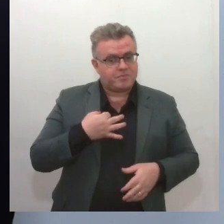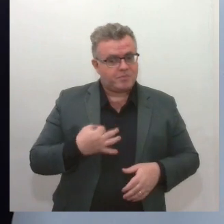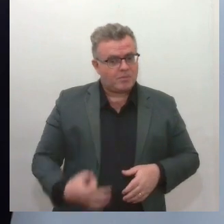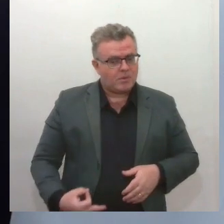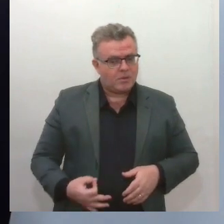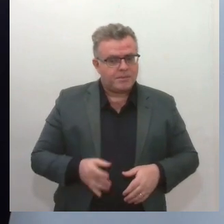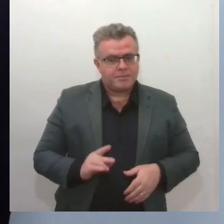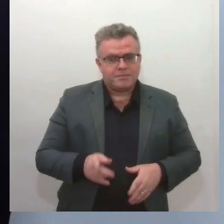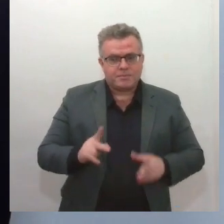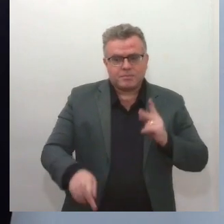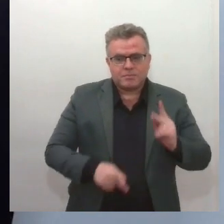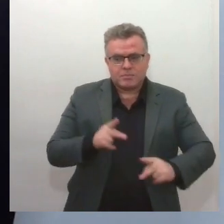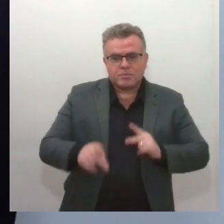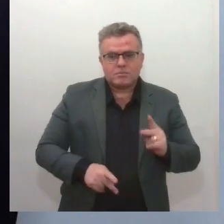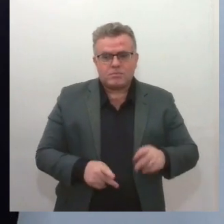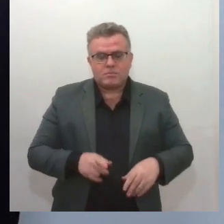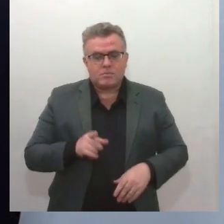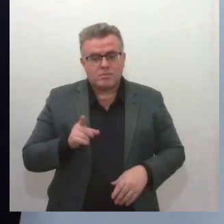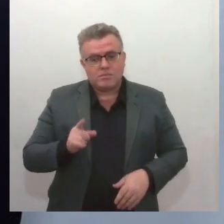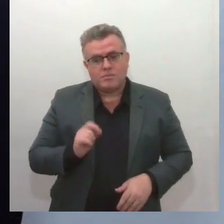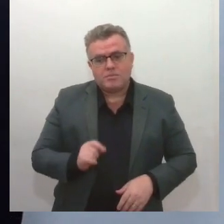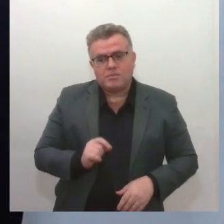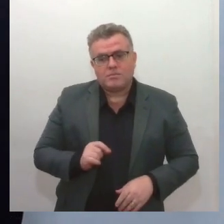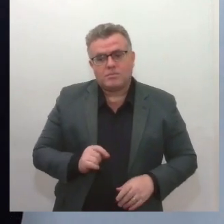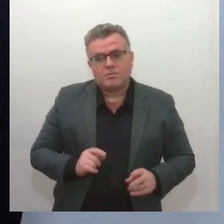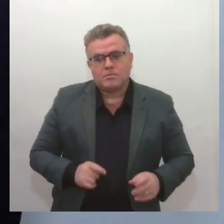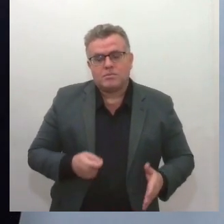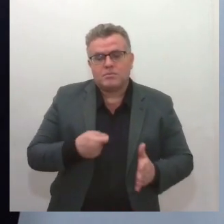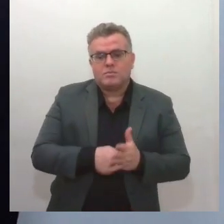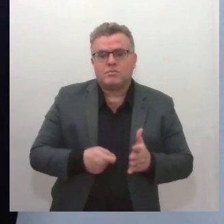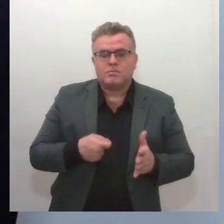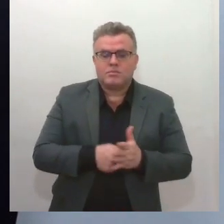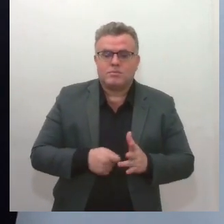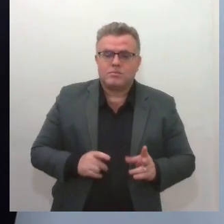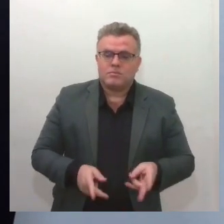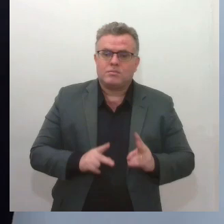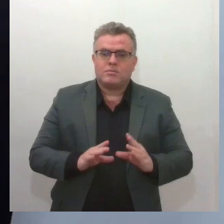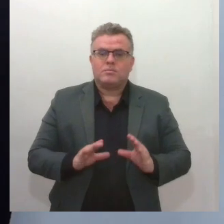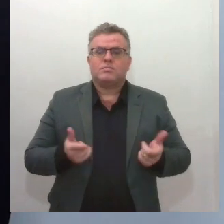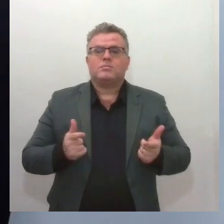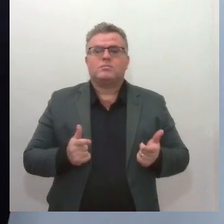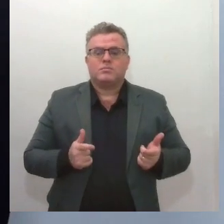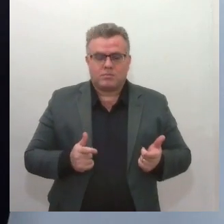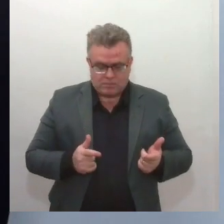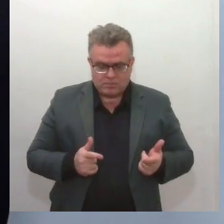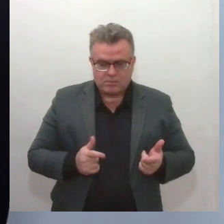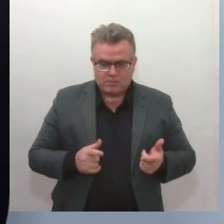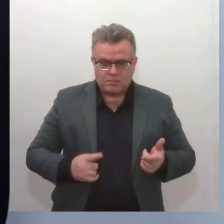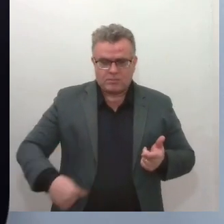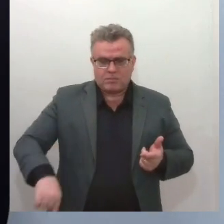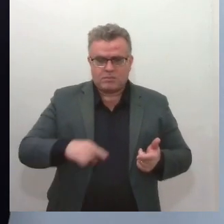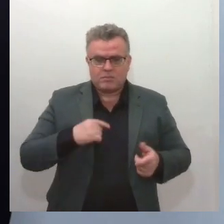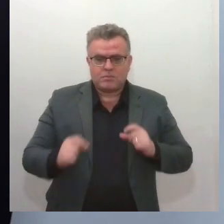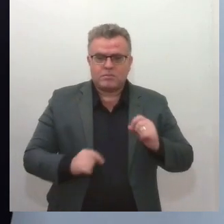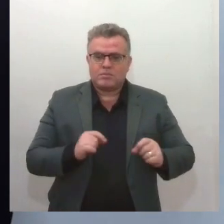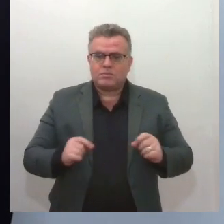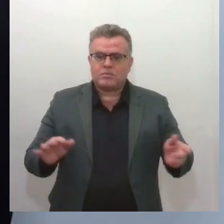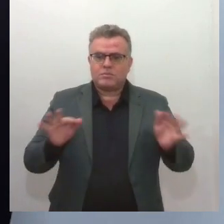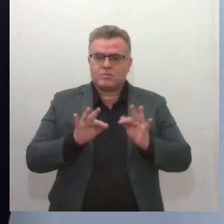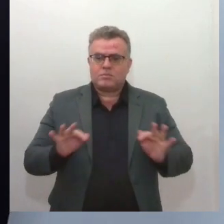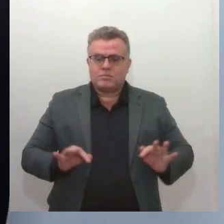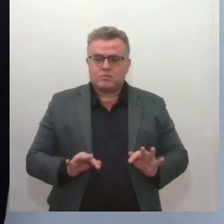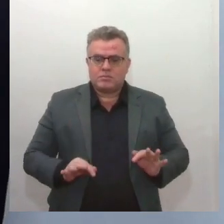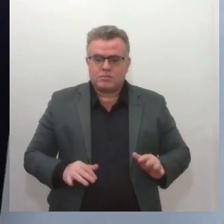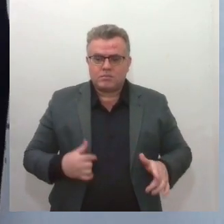muita cobrança das pessoas, obviamente, e isso nos deixa ainda mais felizes para poder trabalhar e realizar mais